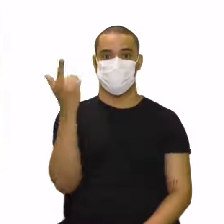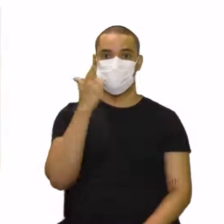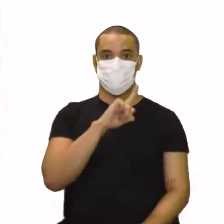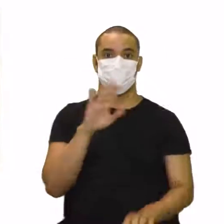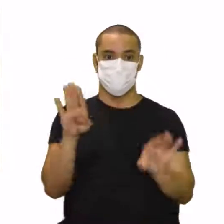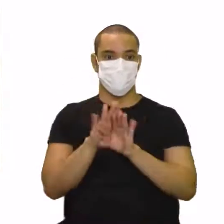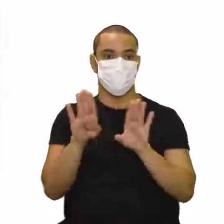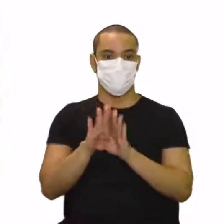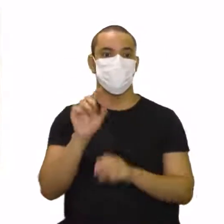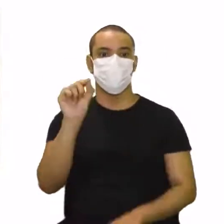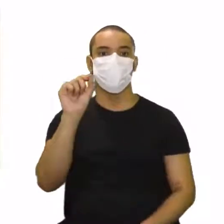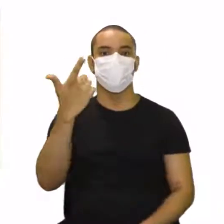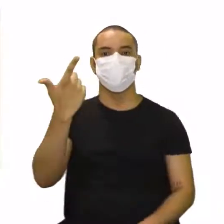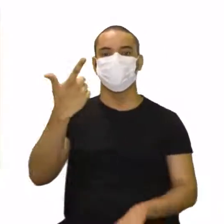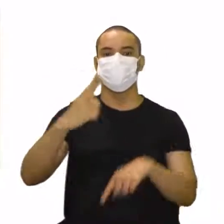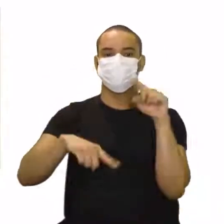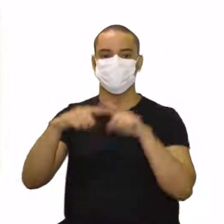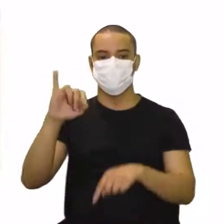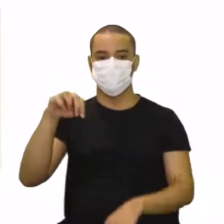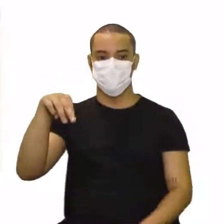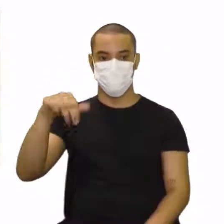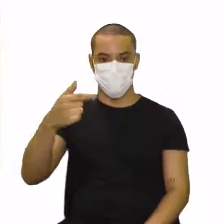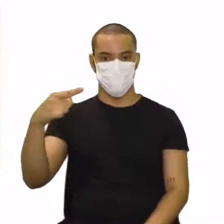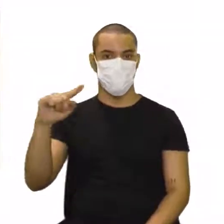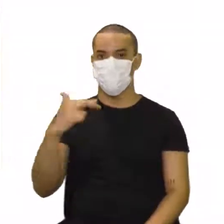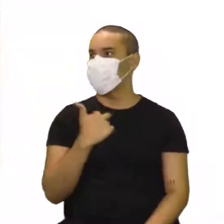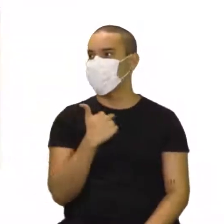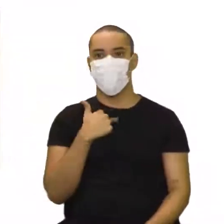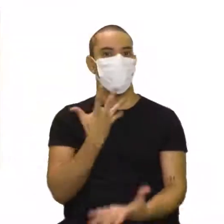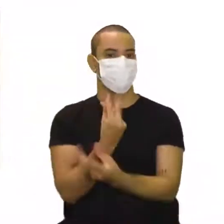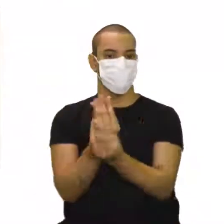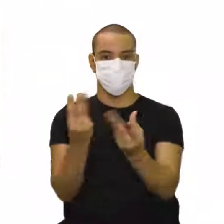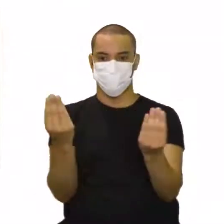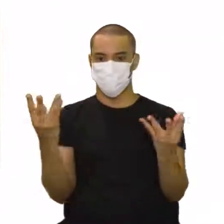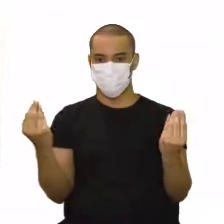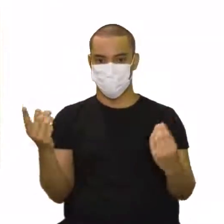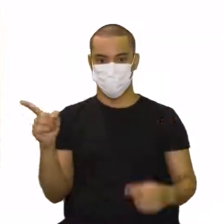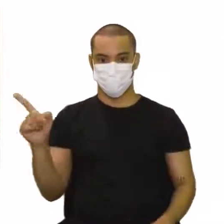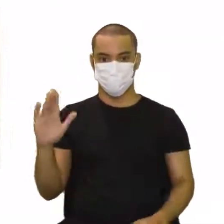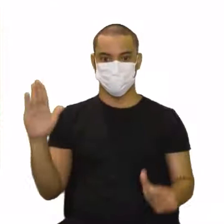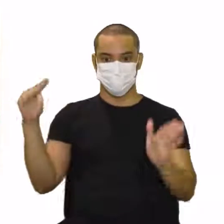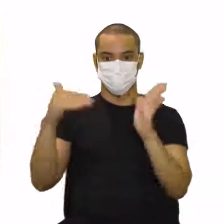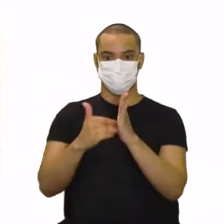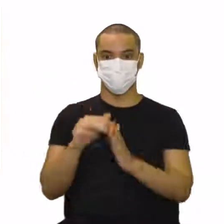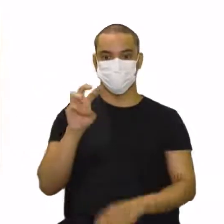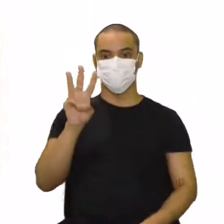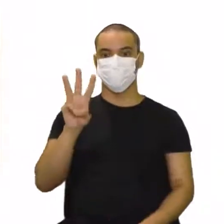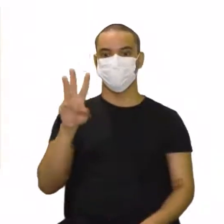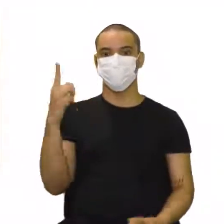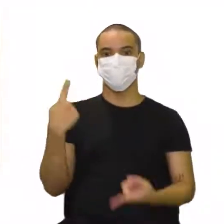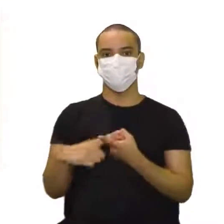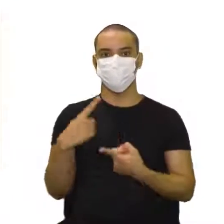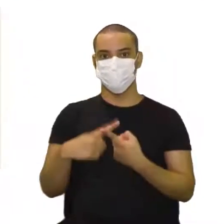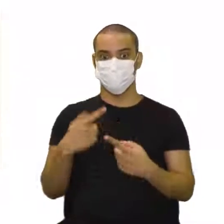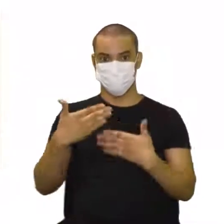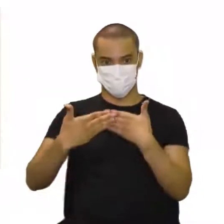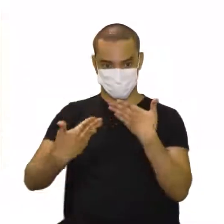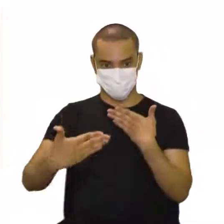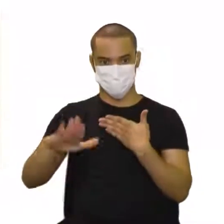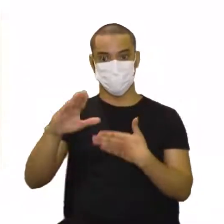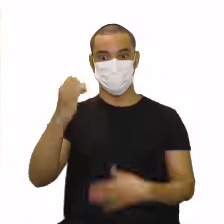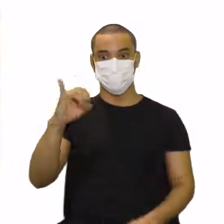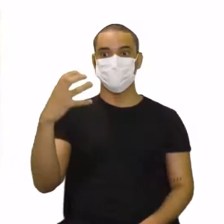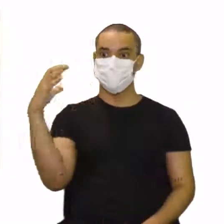conseguir alguns ímãs, só que não pode ser muito, tá? Aqui ele coloca até 3, por quê? A partir daí, se